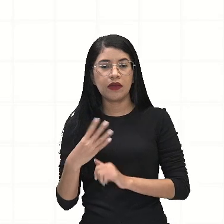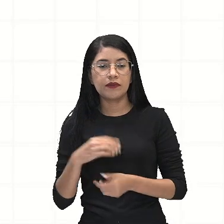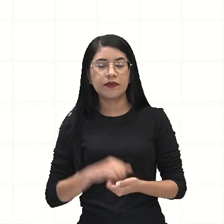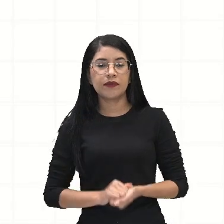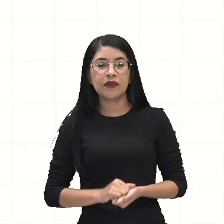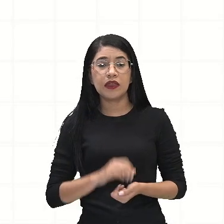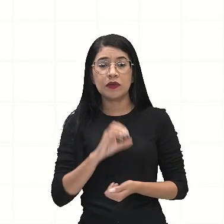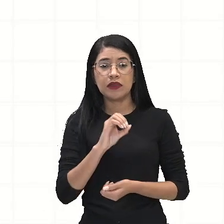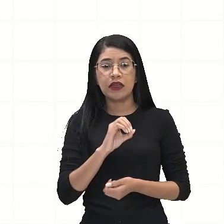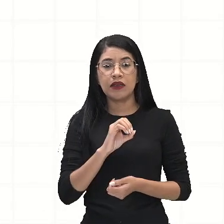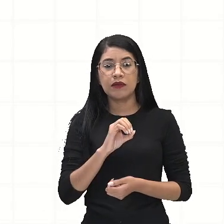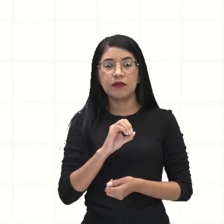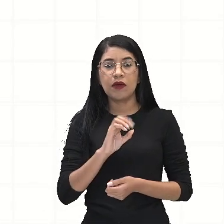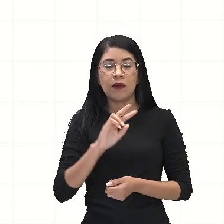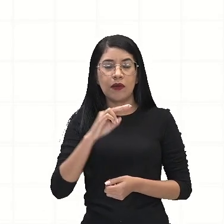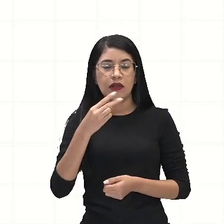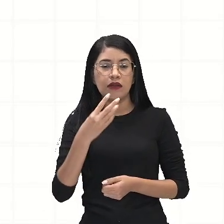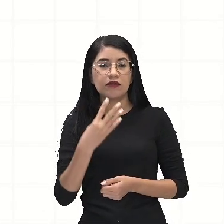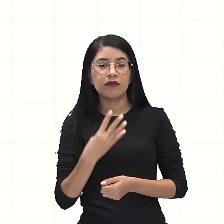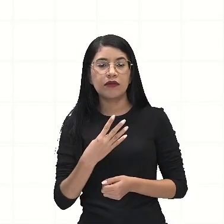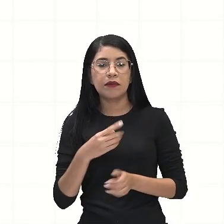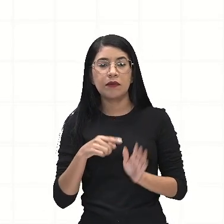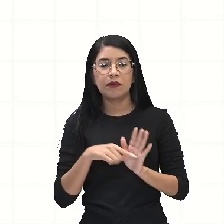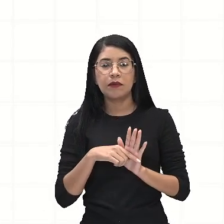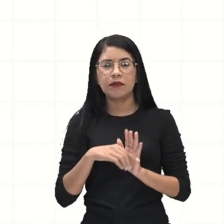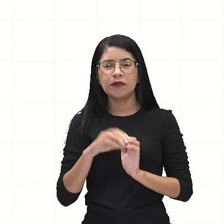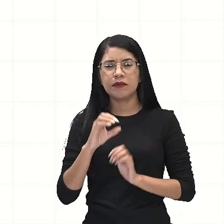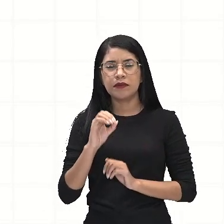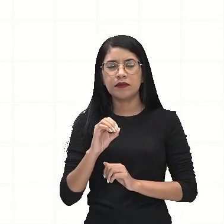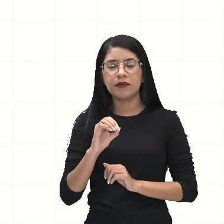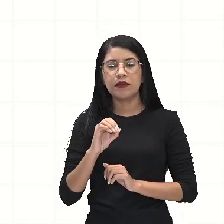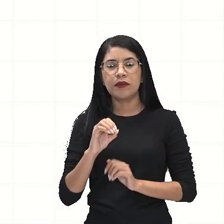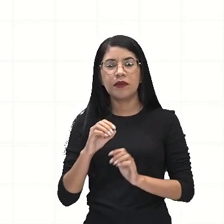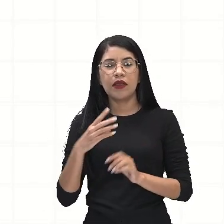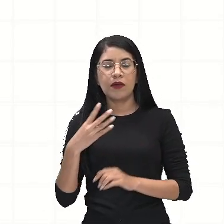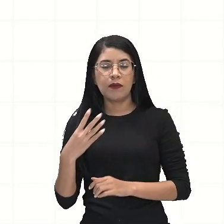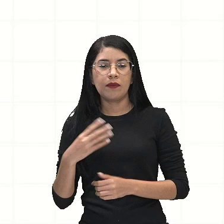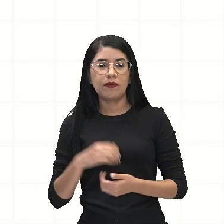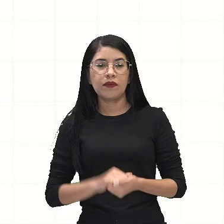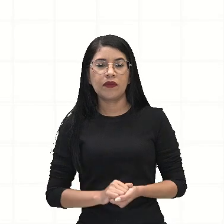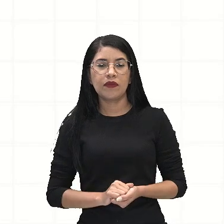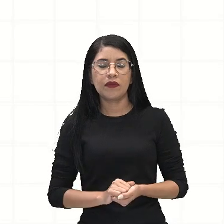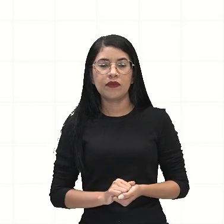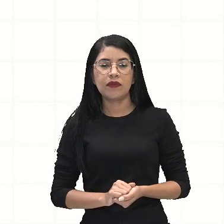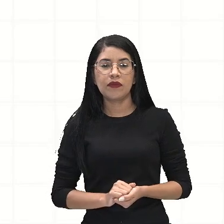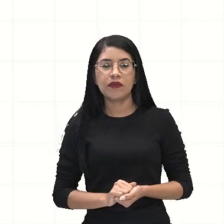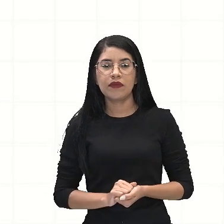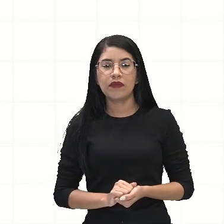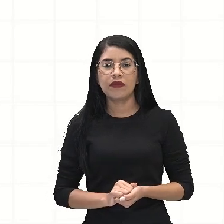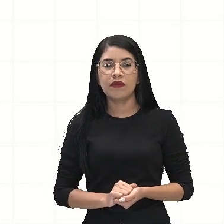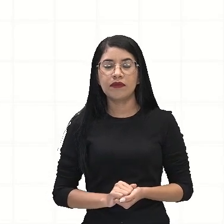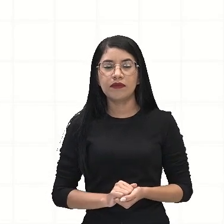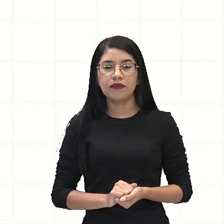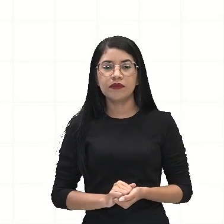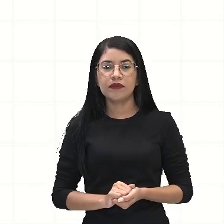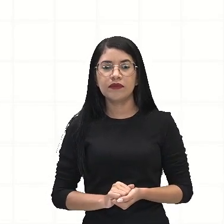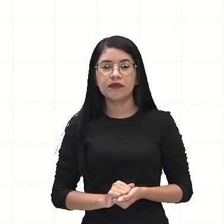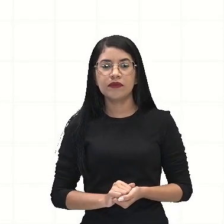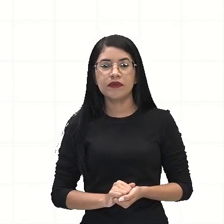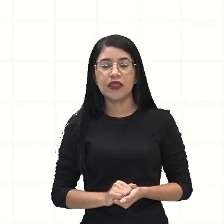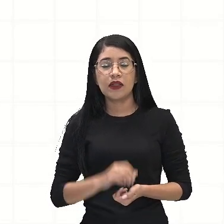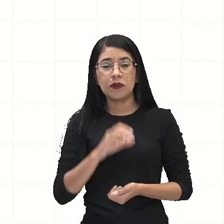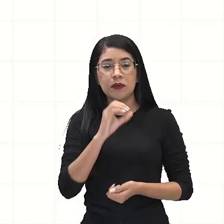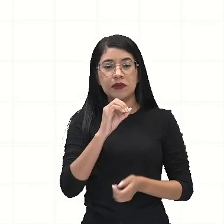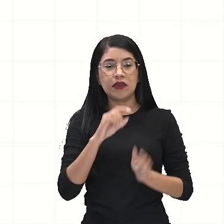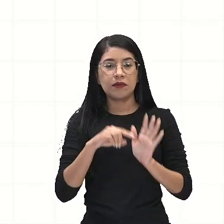quadrado é 4. Menos 0, 0. 2 vezes 0 é 0. Mais 0, 0. 0 menos